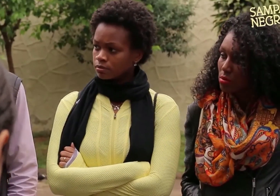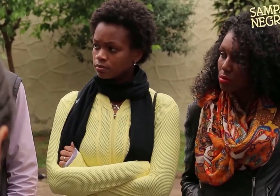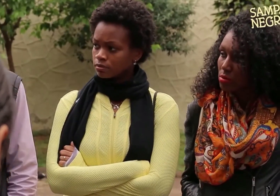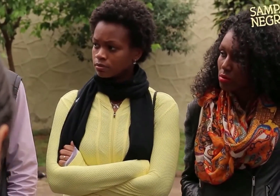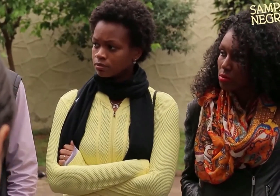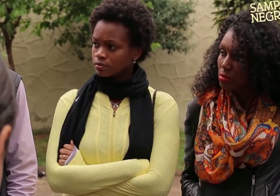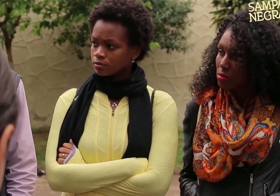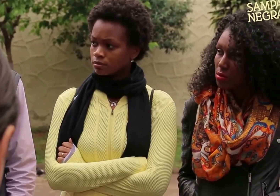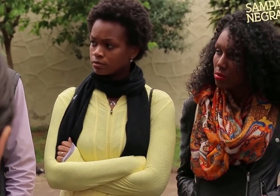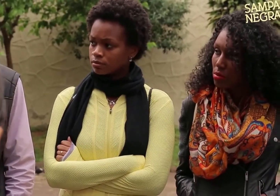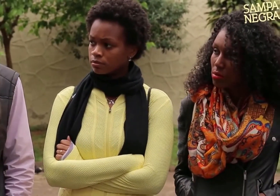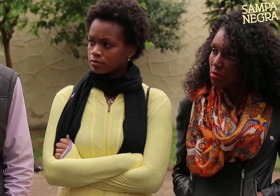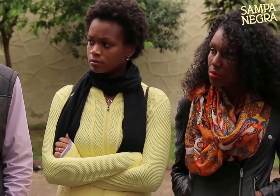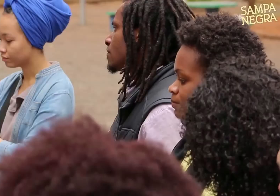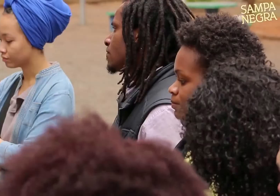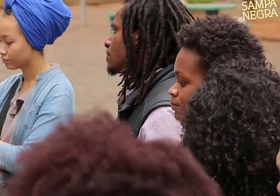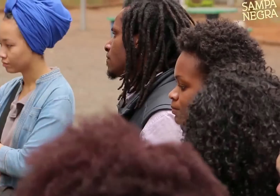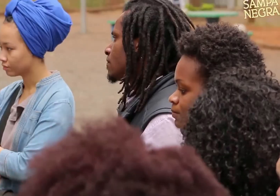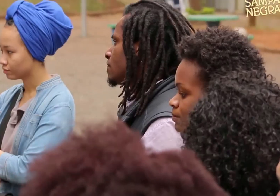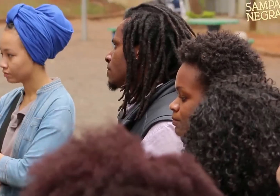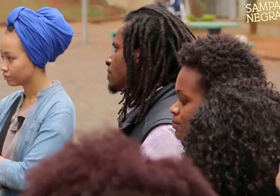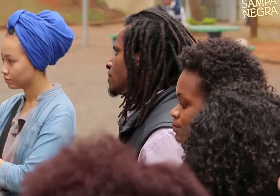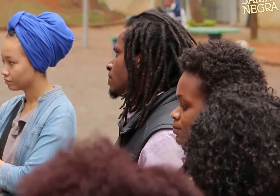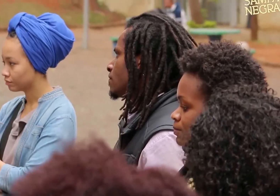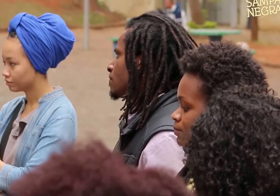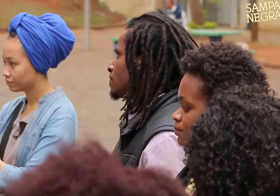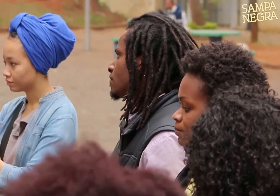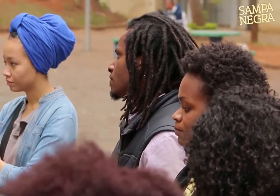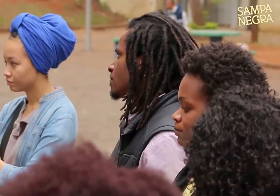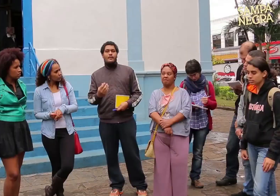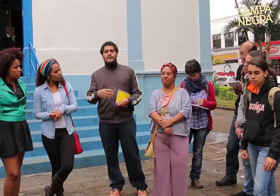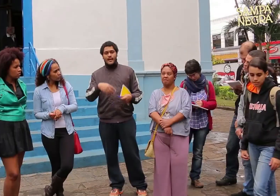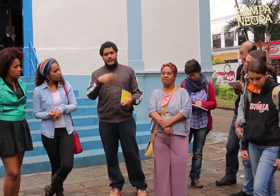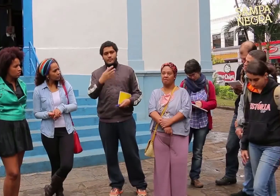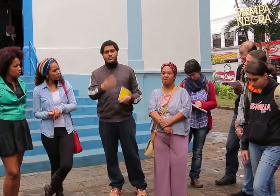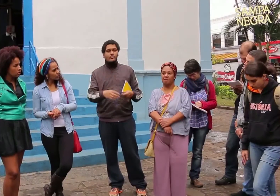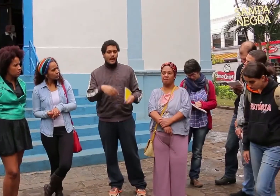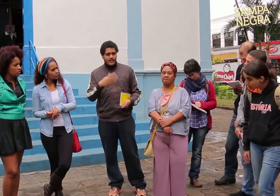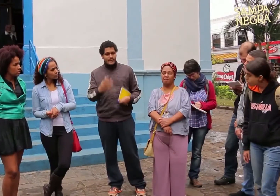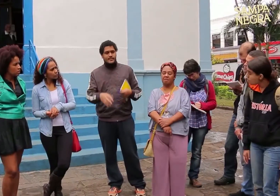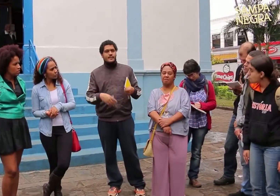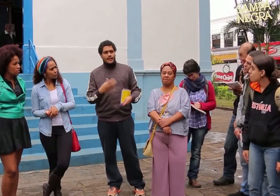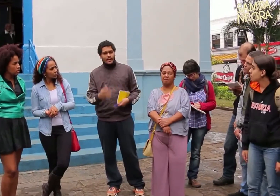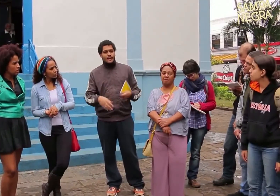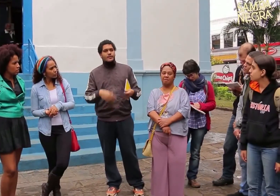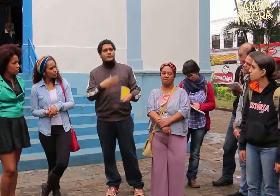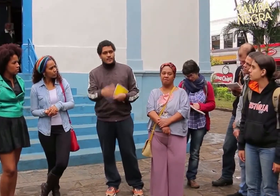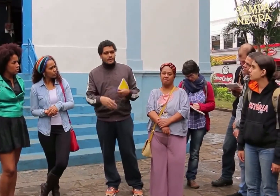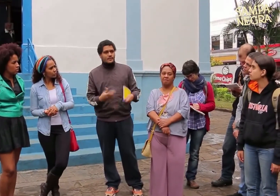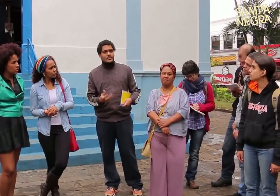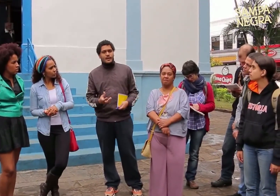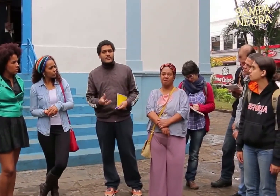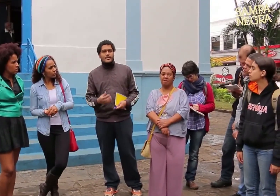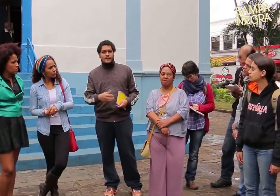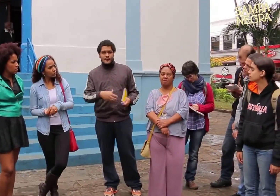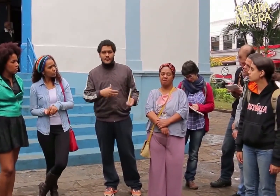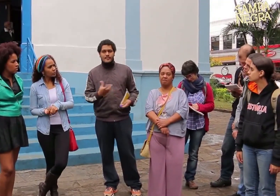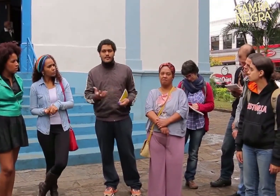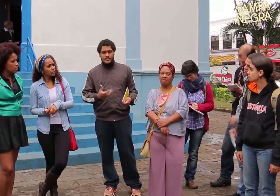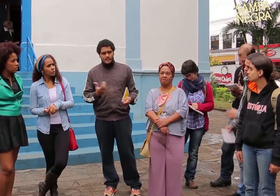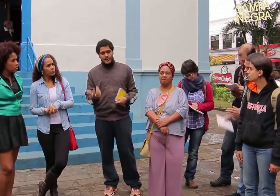essa ainda continua, né? Aqui. Passado mais de 100 anos, 200